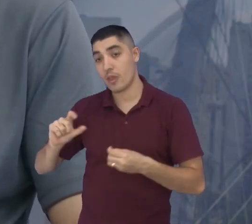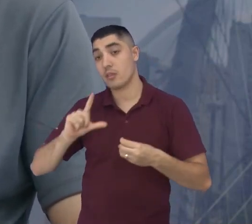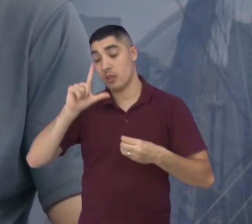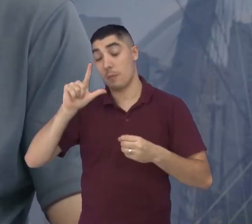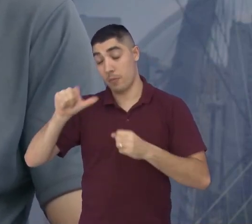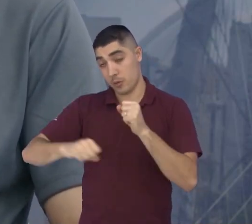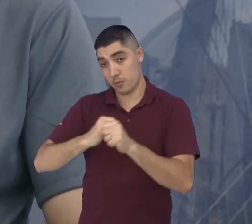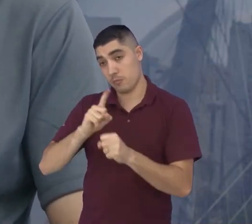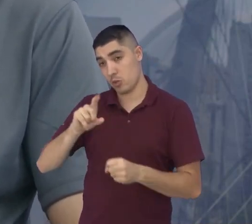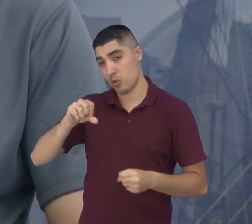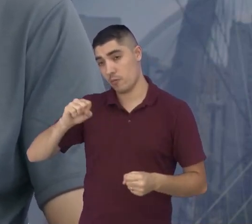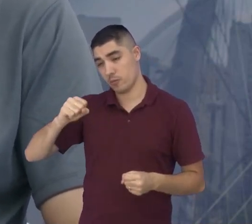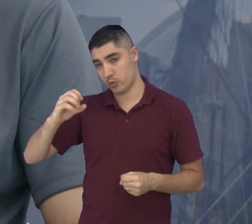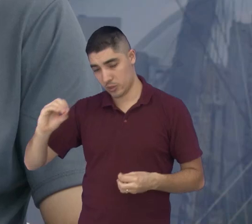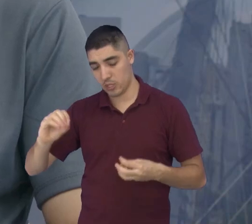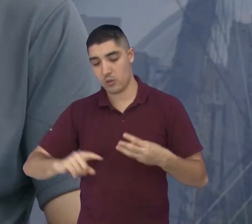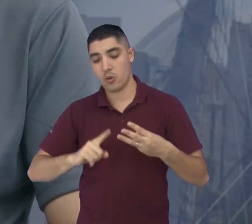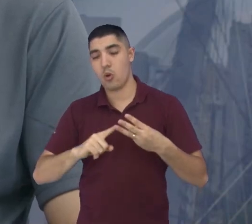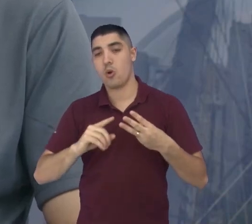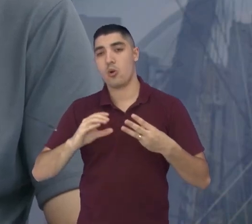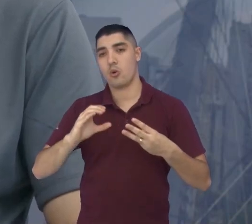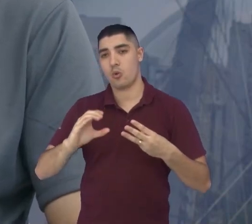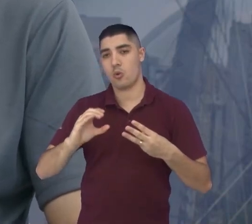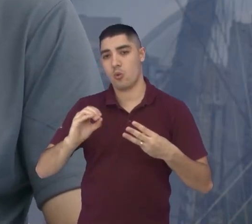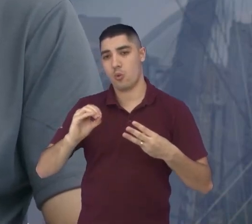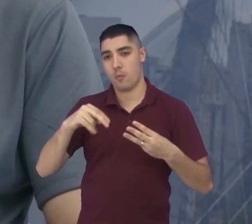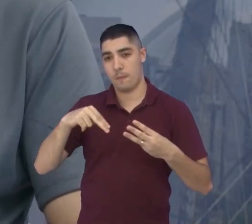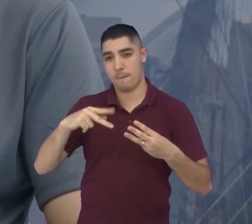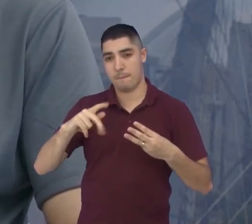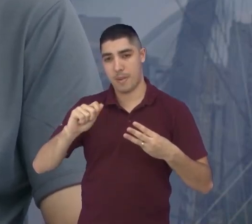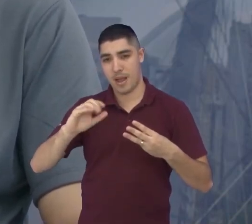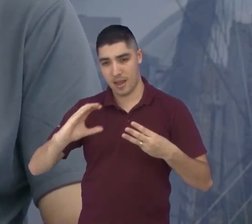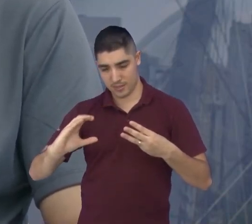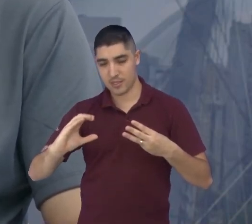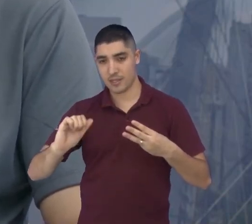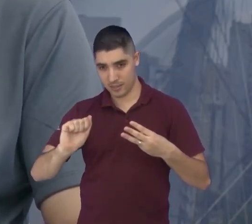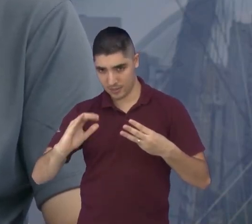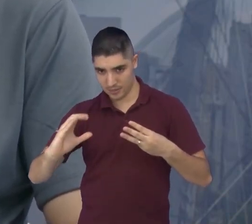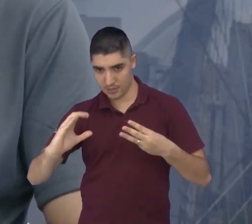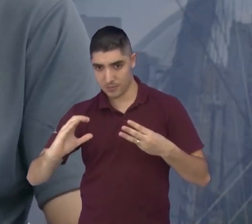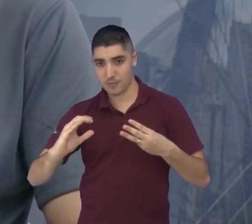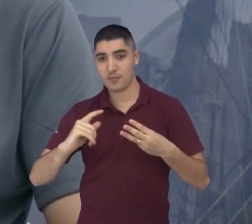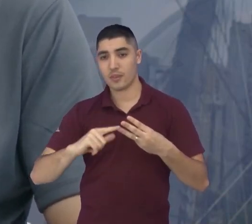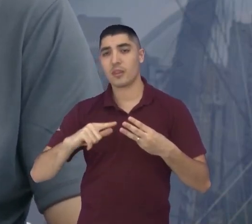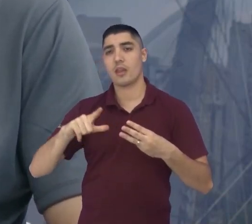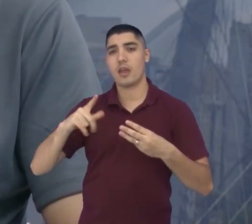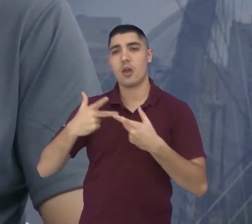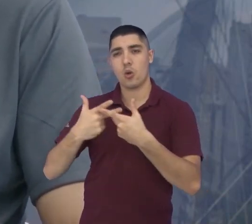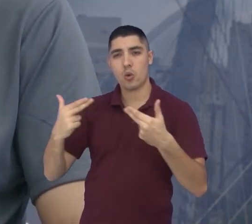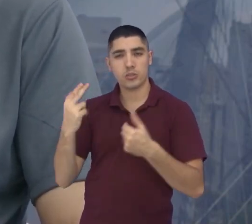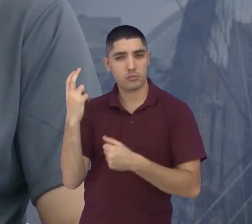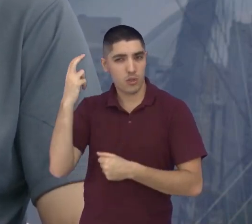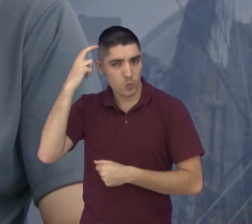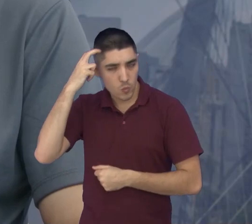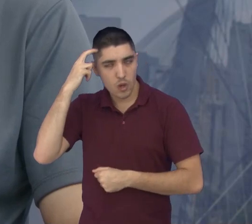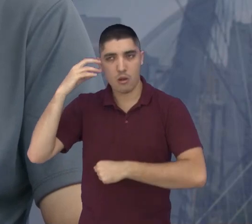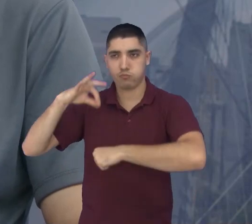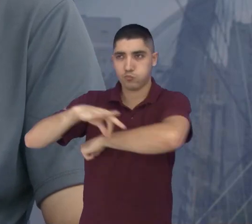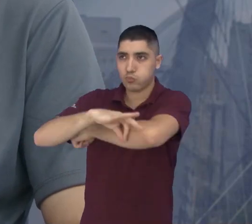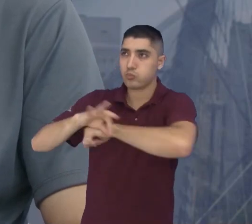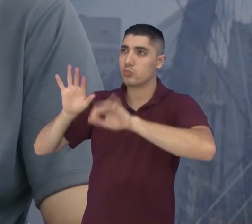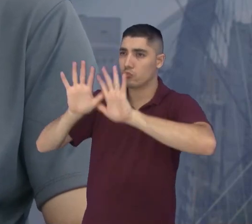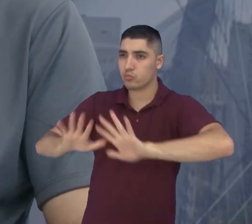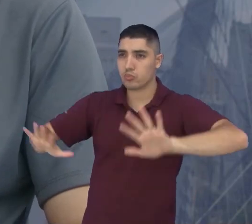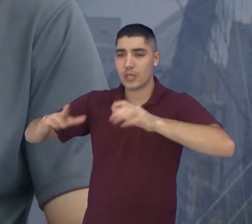CONPAC, que é o Conselho Municipal de Patrimônio Histórico, Artístico, Arquitetônico, Paisagístico e Cultural da cidade,